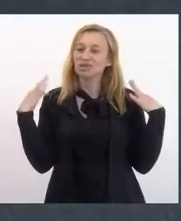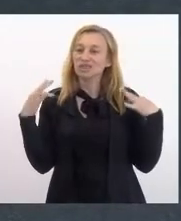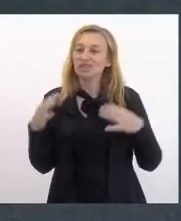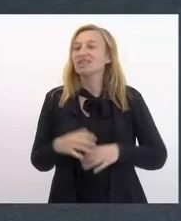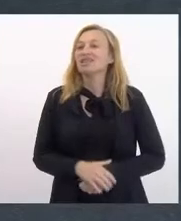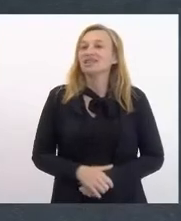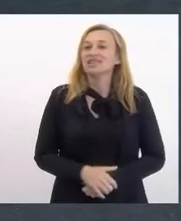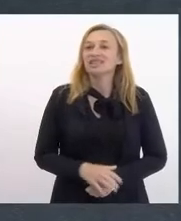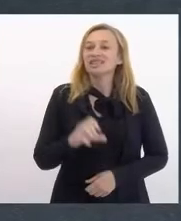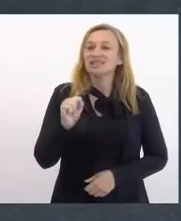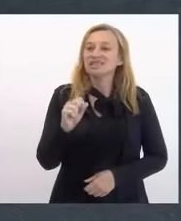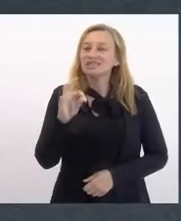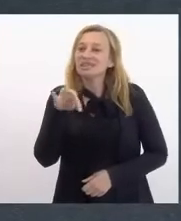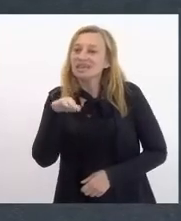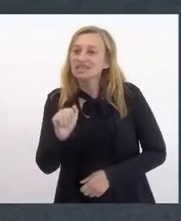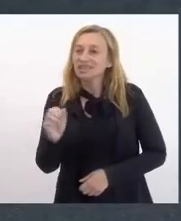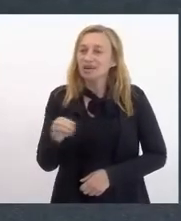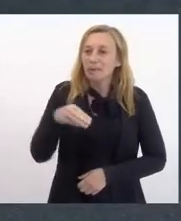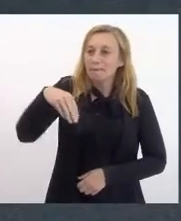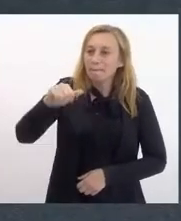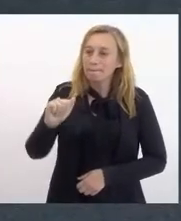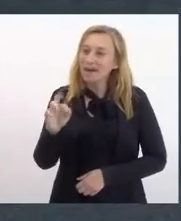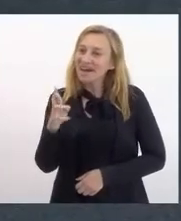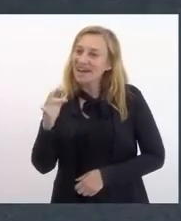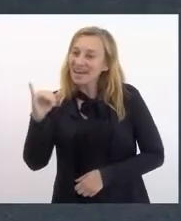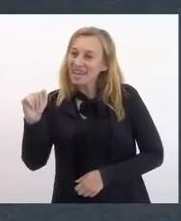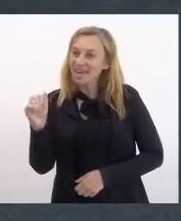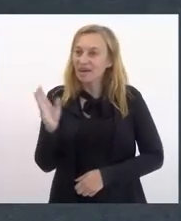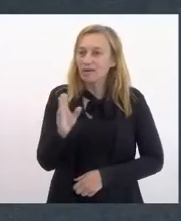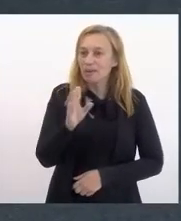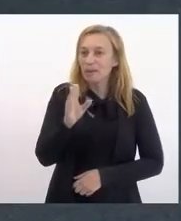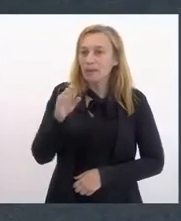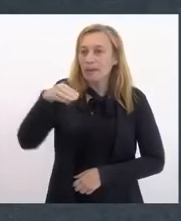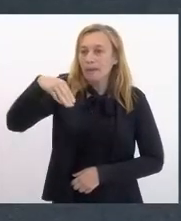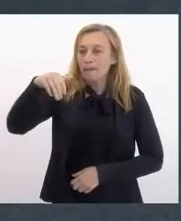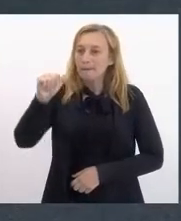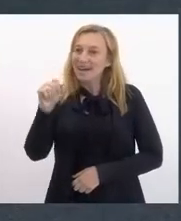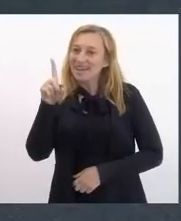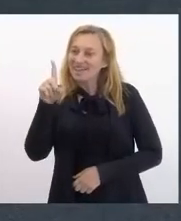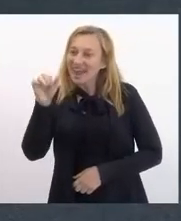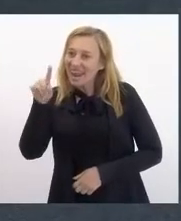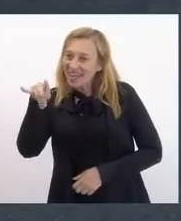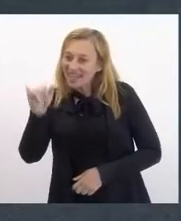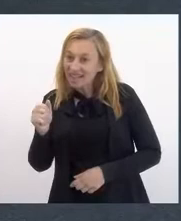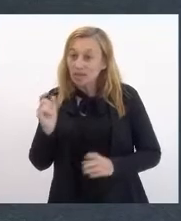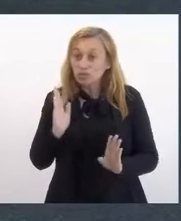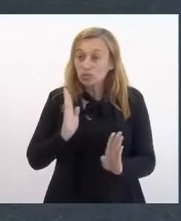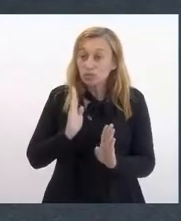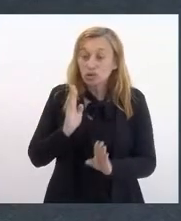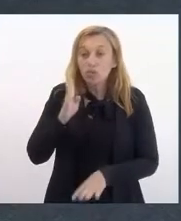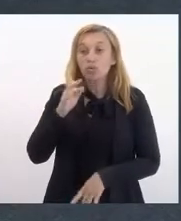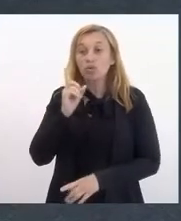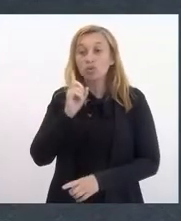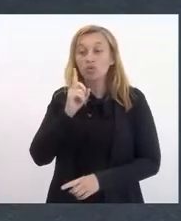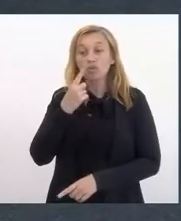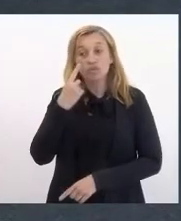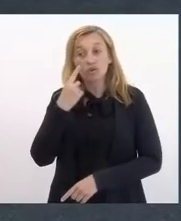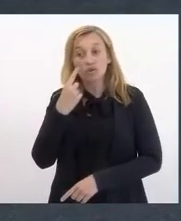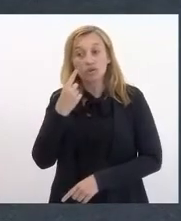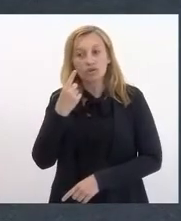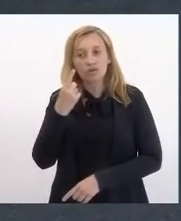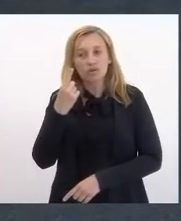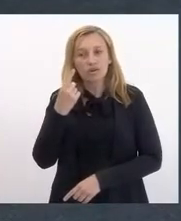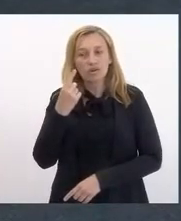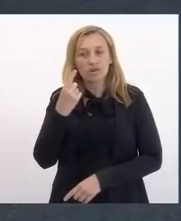estando em Santa Maria Madalena, eu descobri que Santa Maria Madalena tem uma condição,